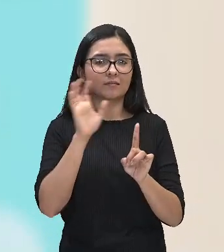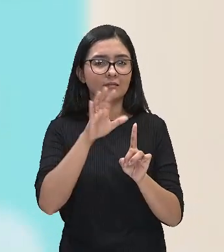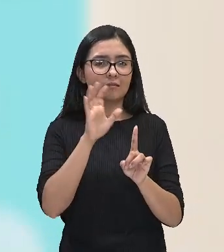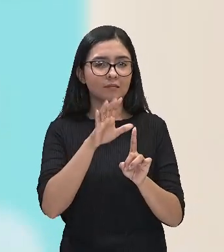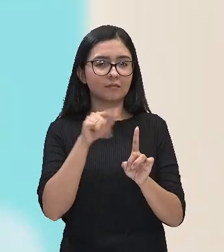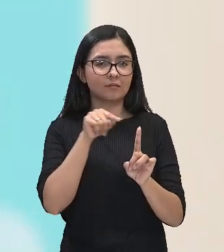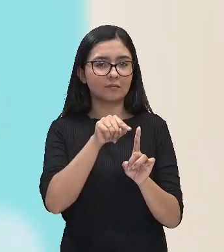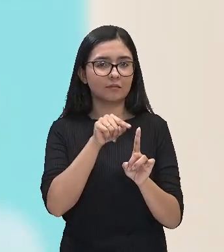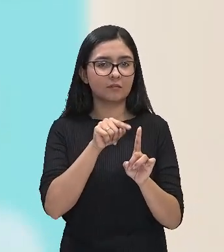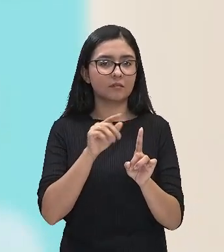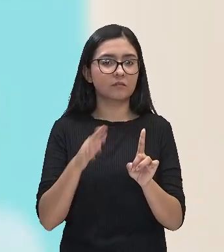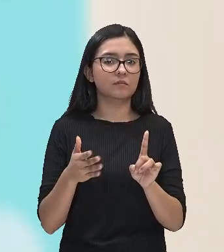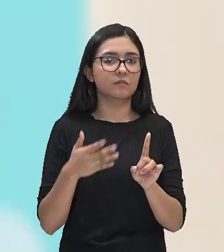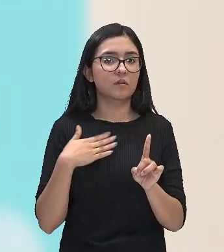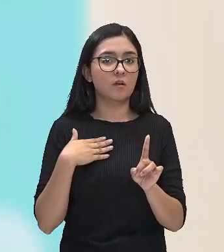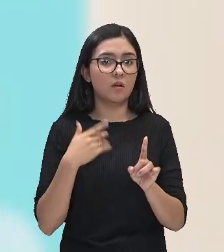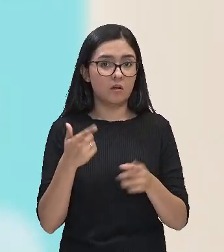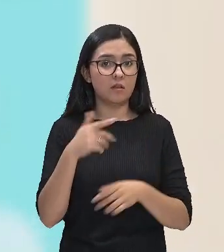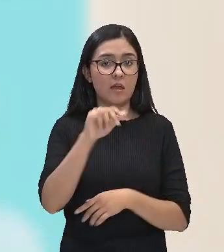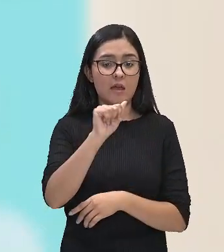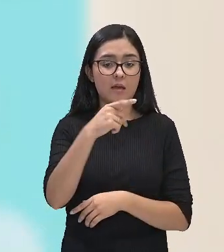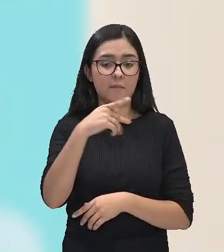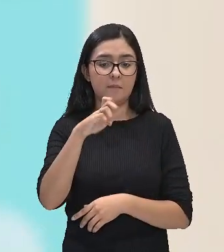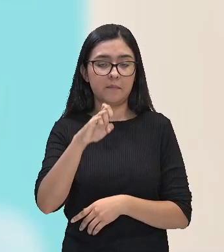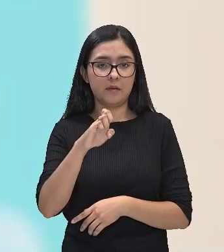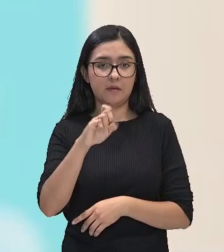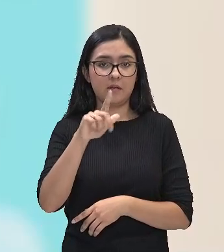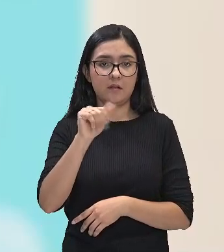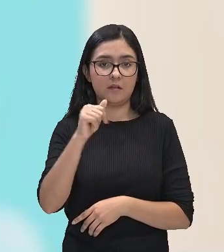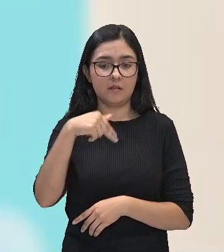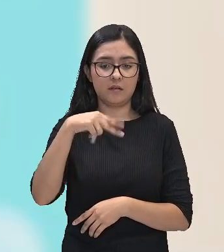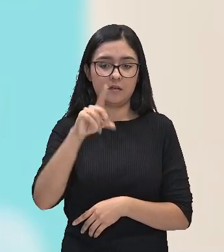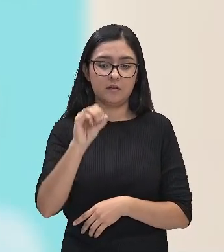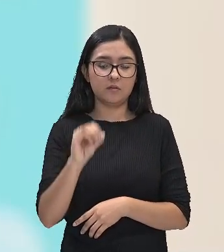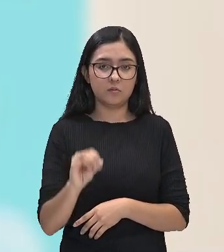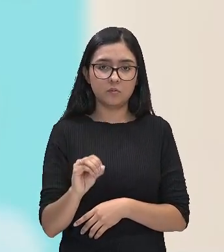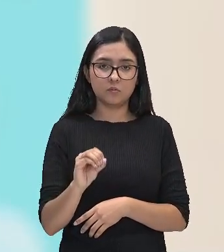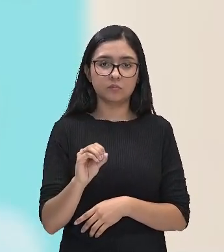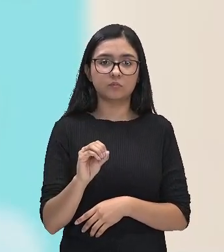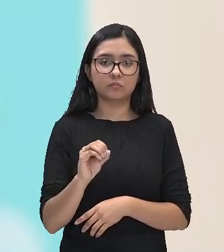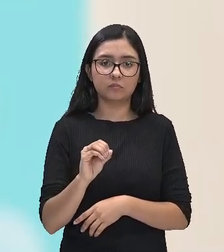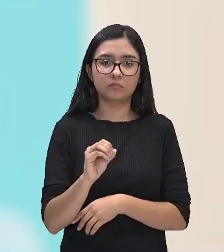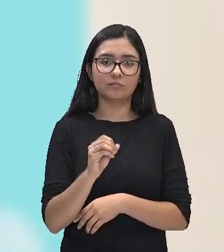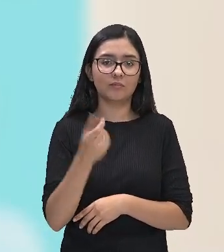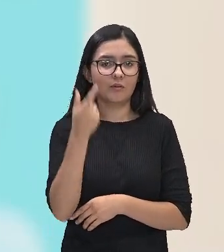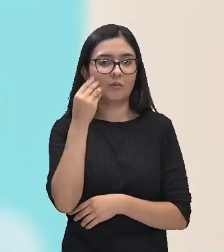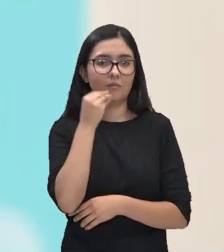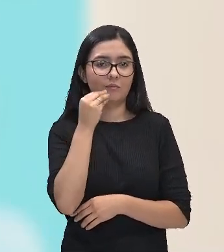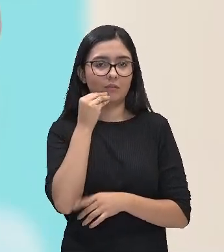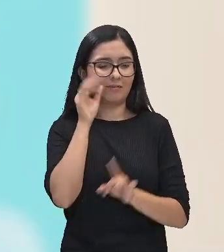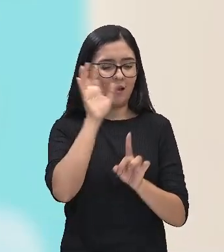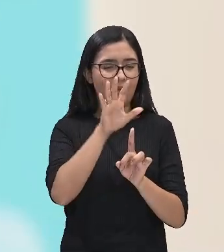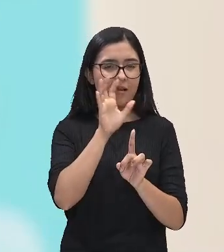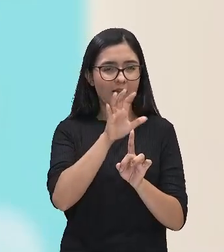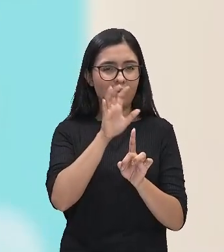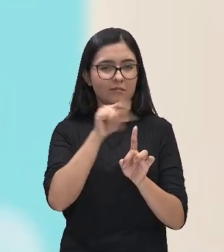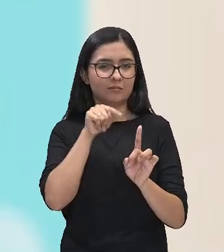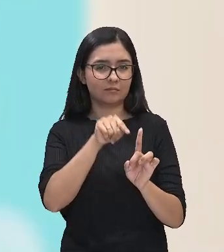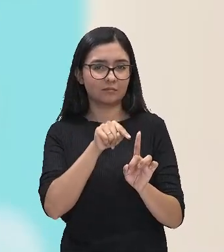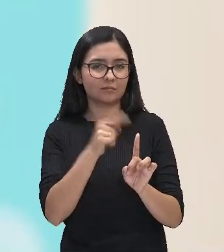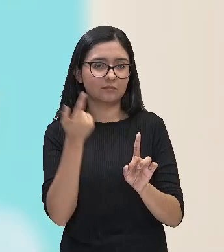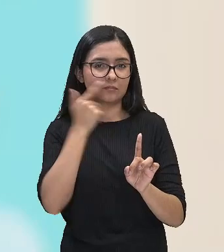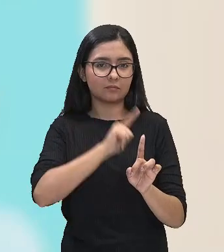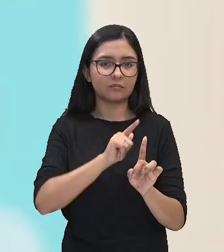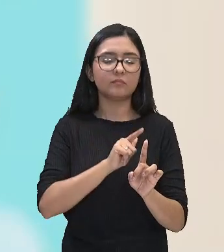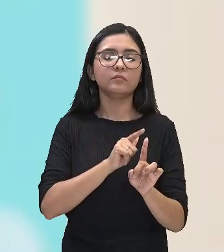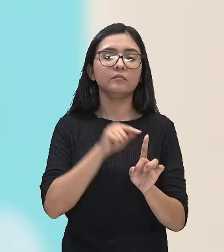algo, diz, olha, já está apelando, né? Então eu coloco tudo de mim para conseguir convencê-lo. Então, eu estou